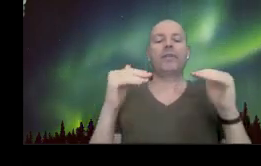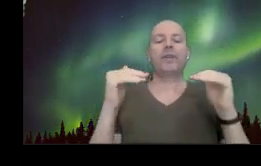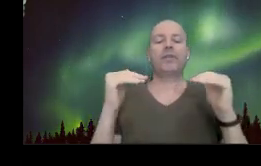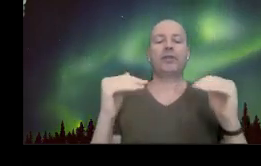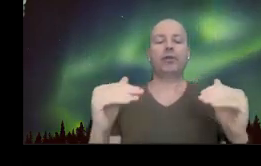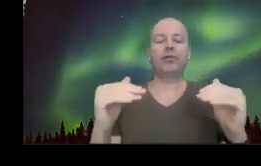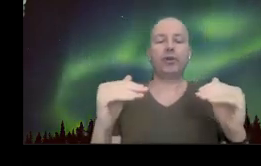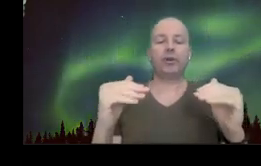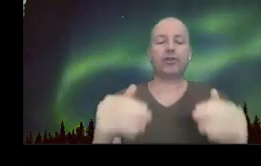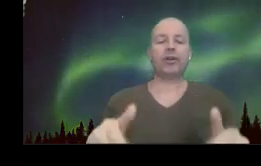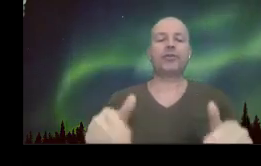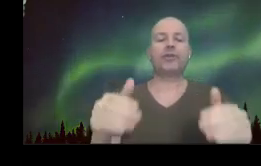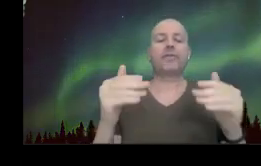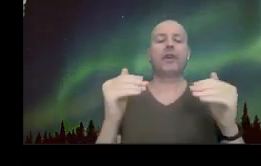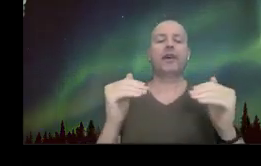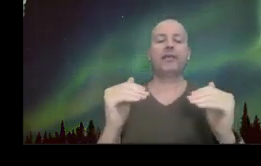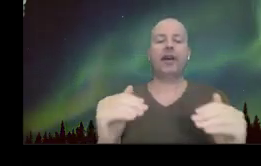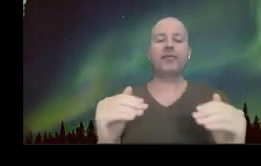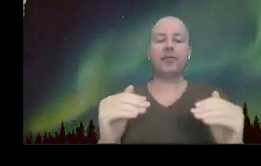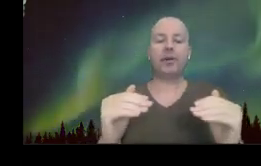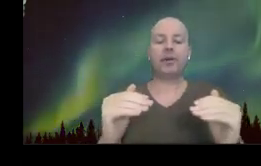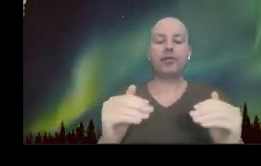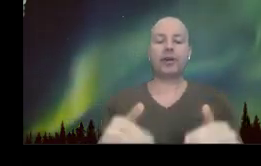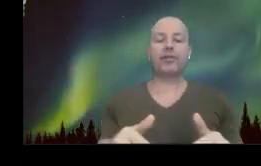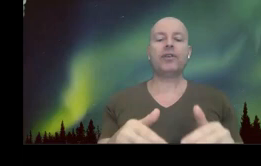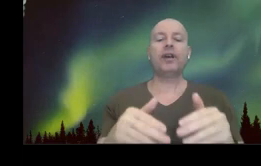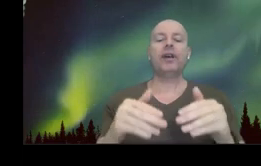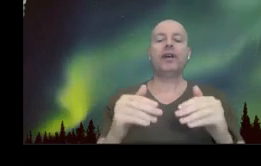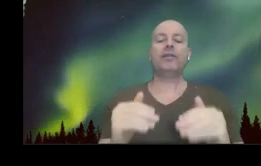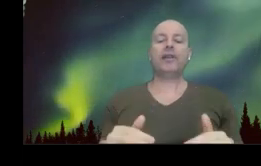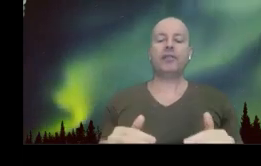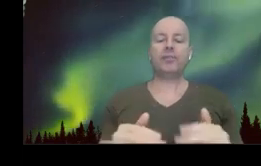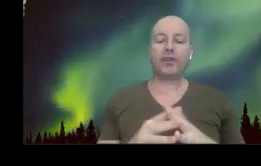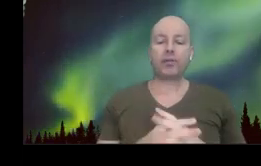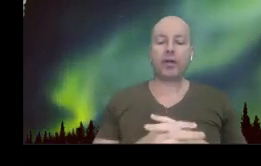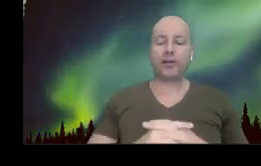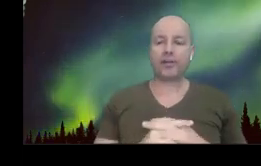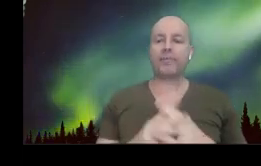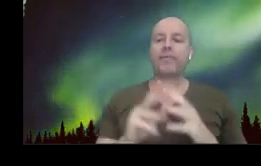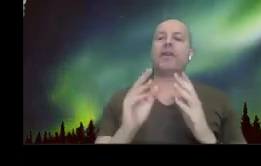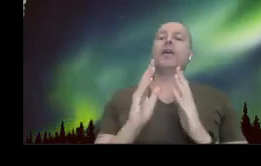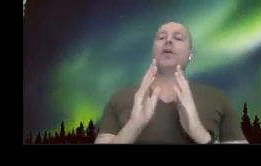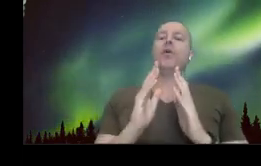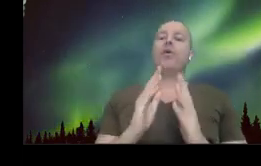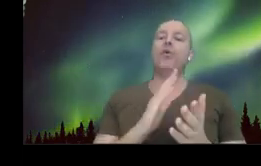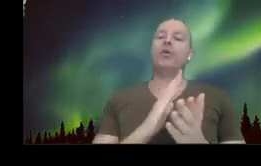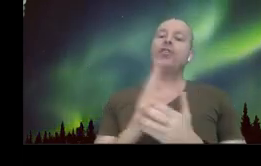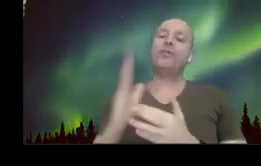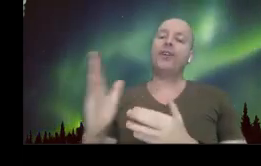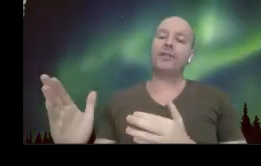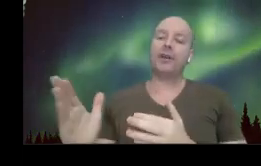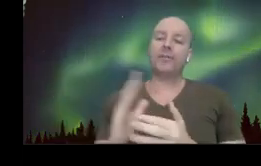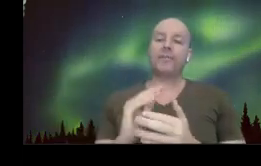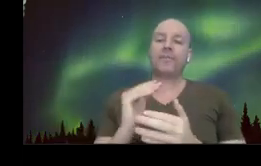nacionais, estações ecológicas, reservas biológicas e reservas particulares. O